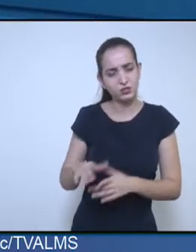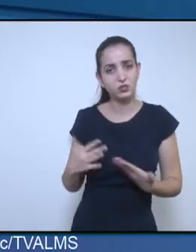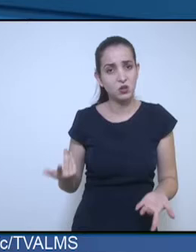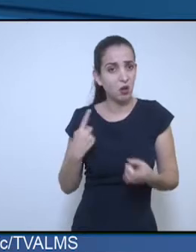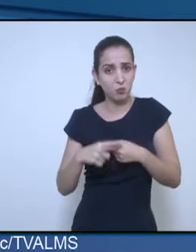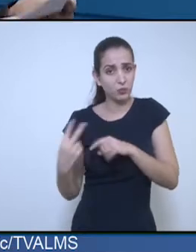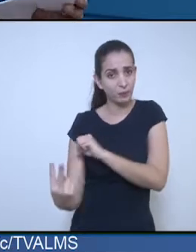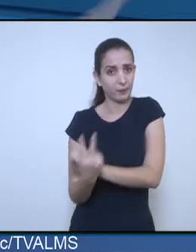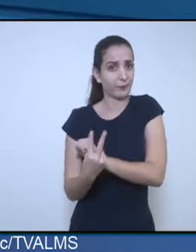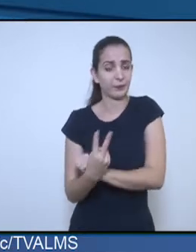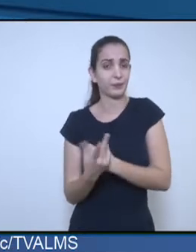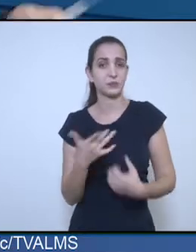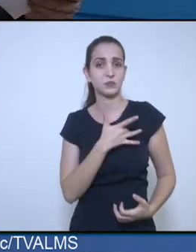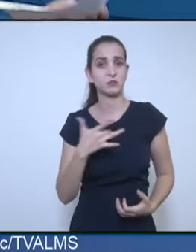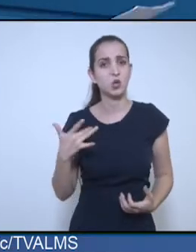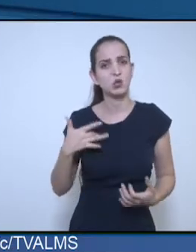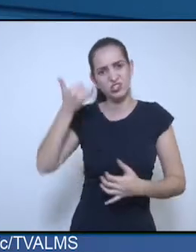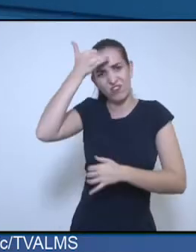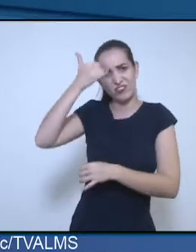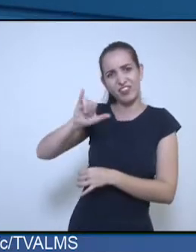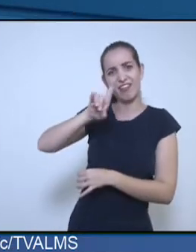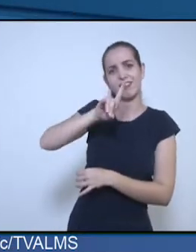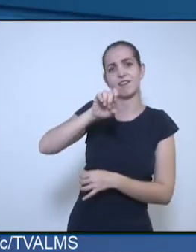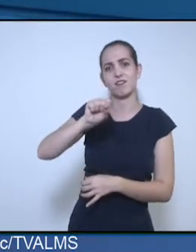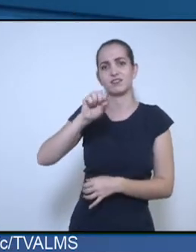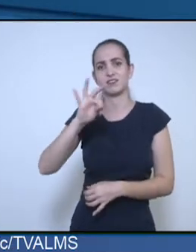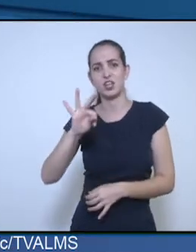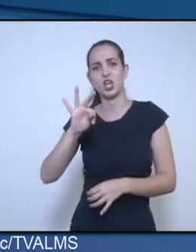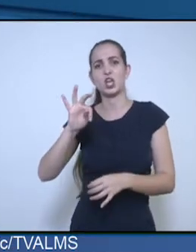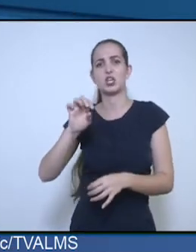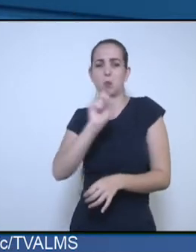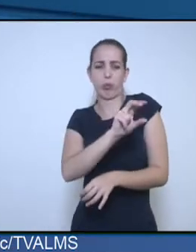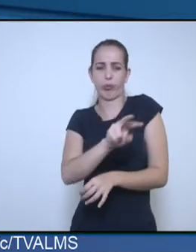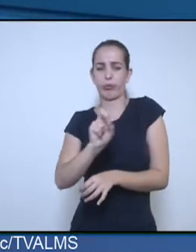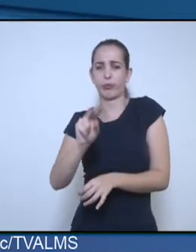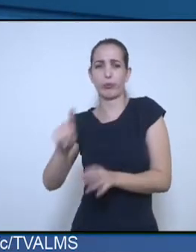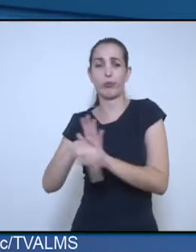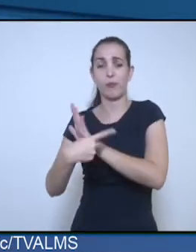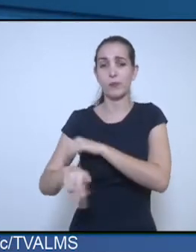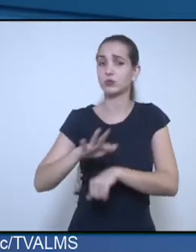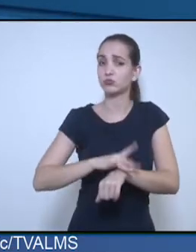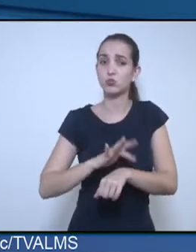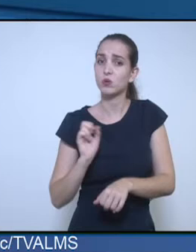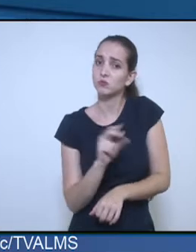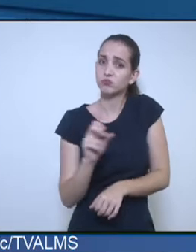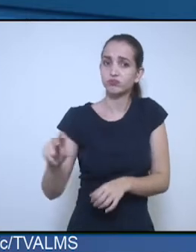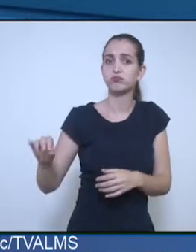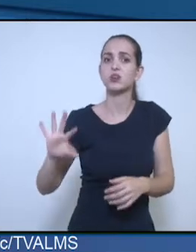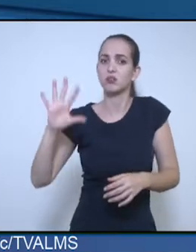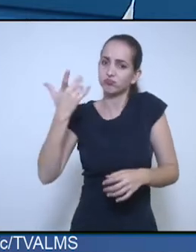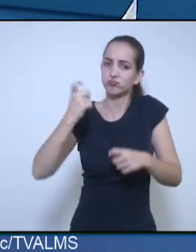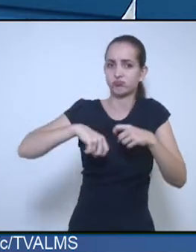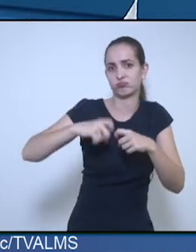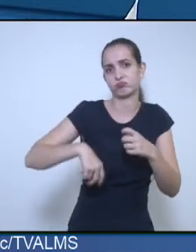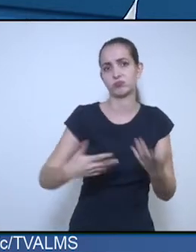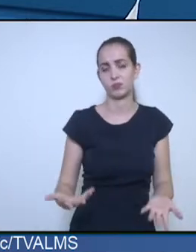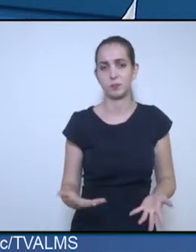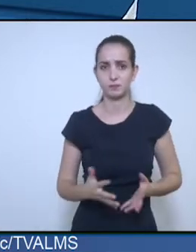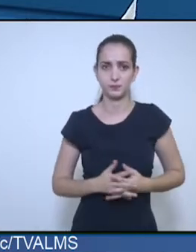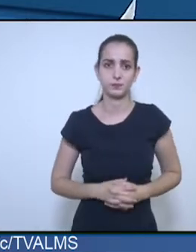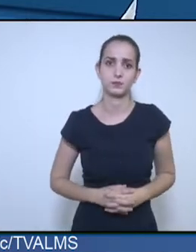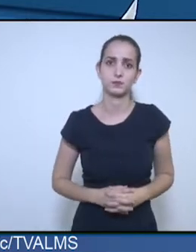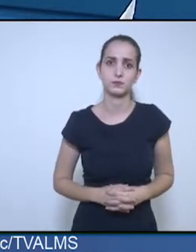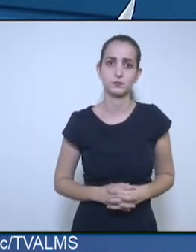a preservação de DST ou de outras doenças que, porventura, possam acometer na relação sexual?